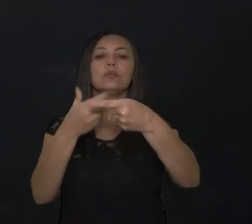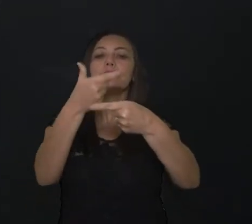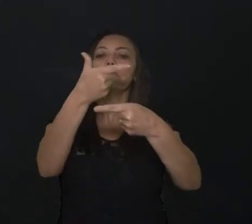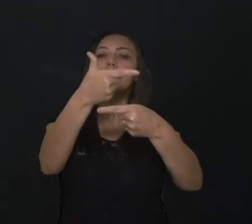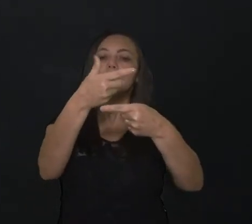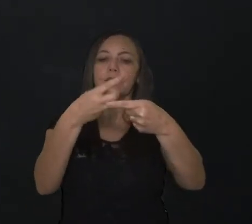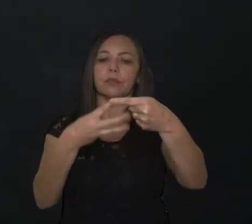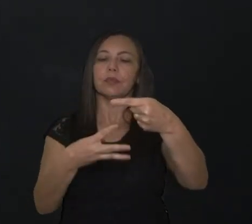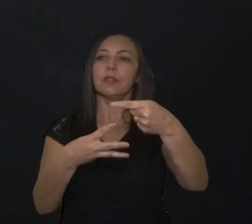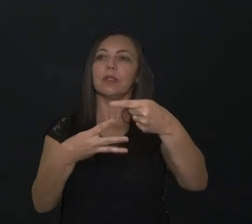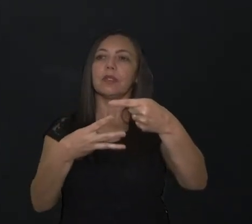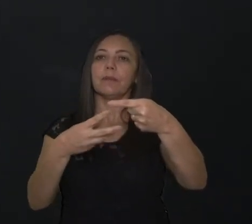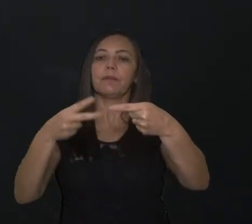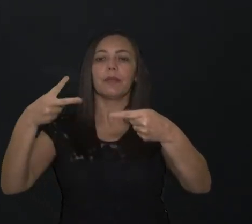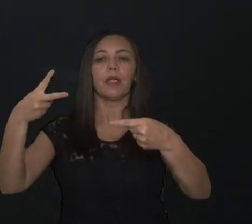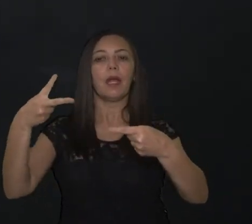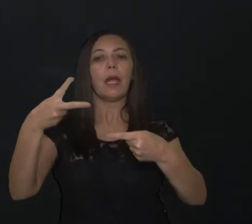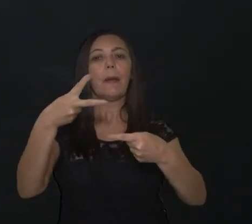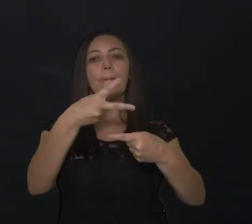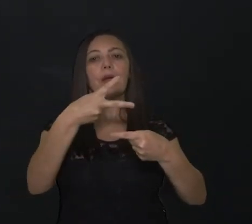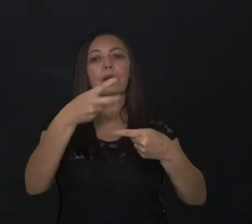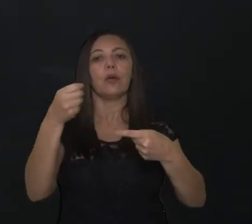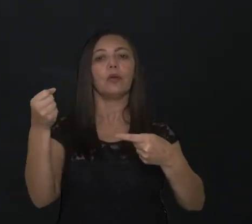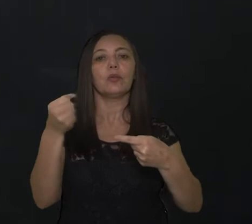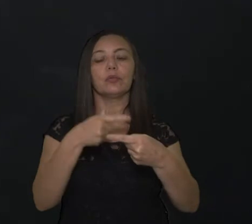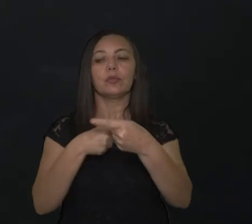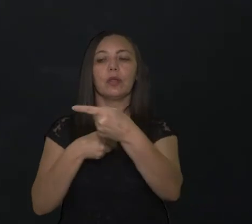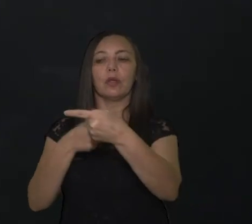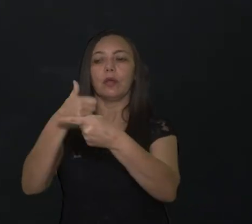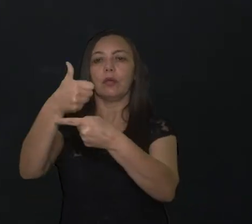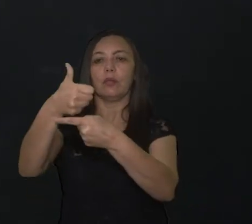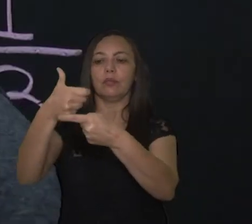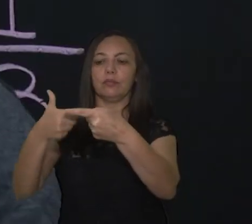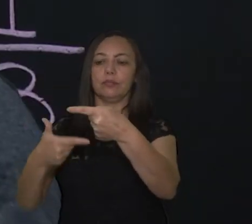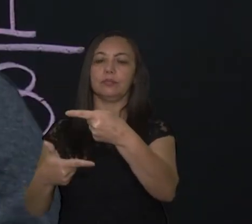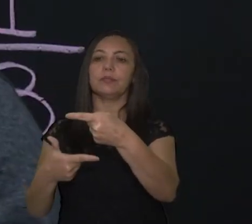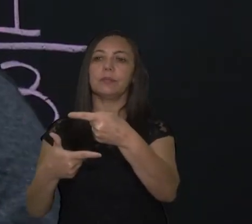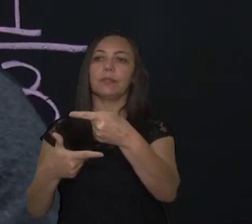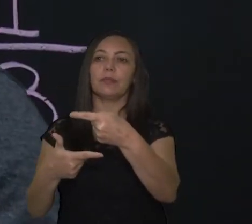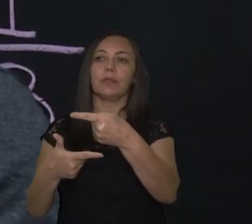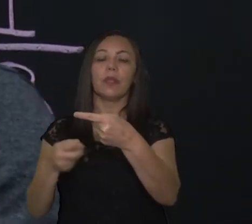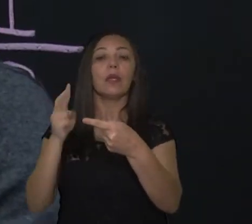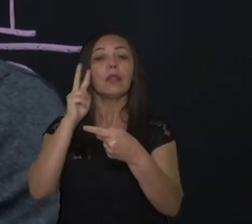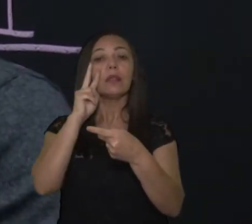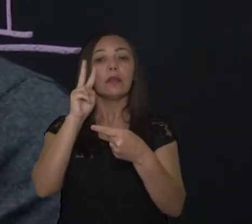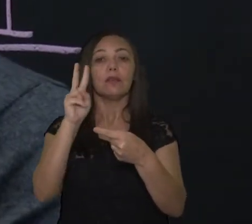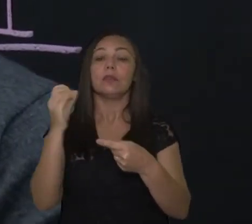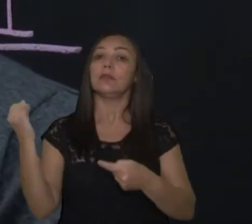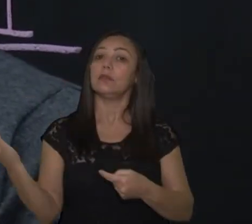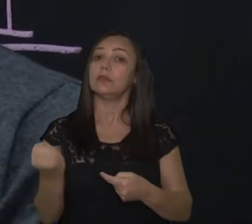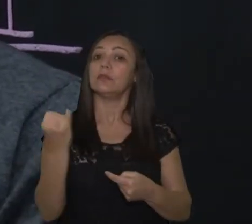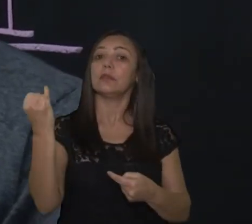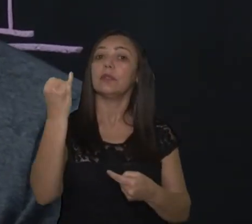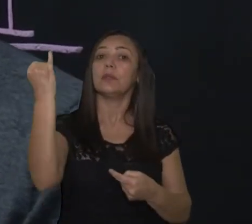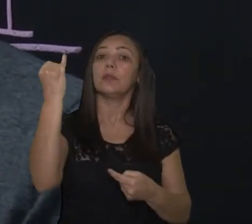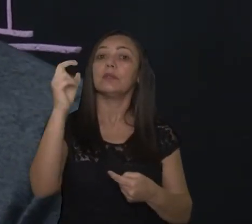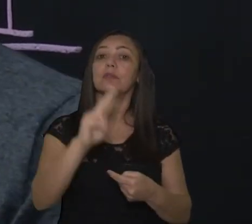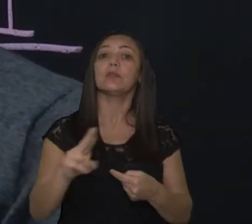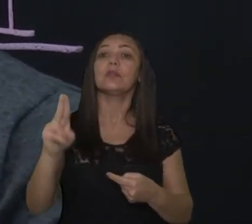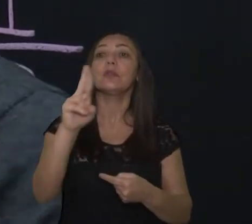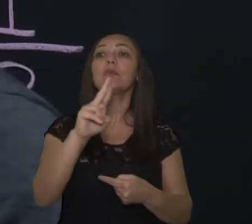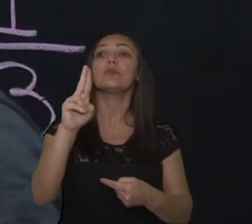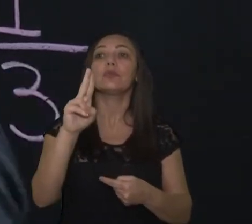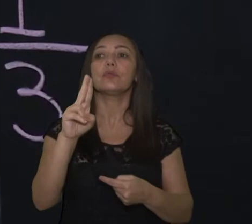2 terços, é maior do que 1 sobre 2, ou meio. Então, você verifica aqui, pessoal, a importância